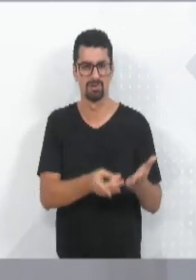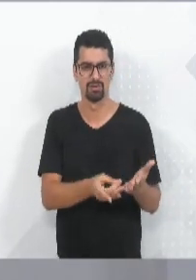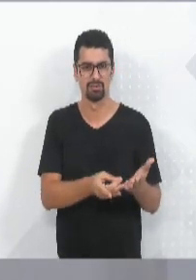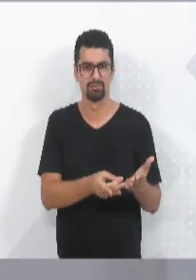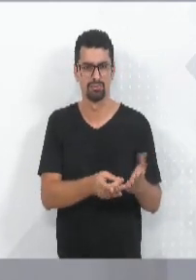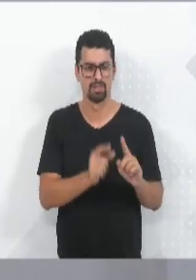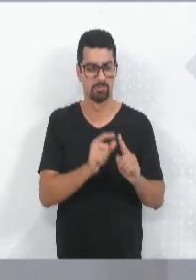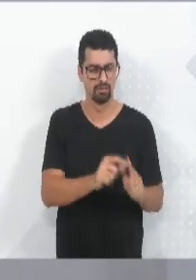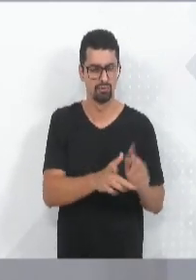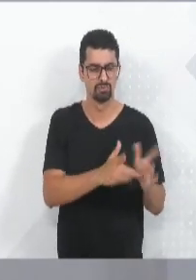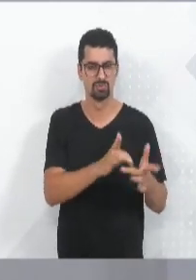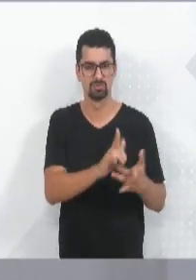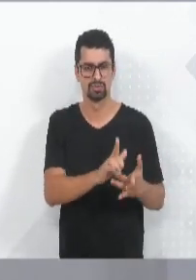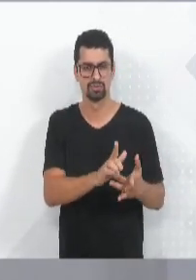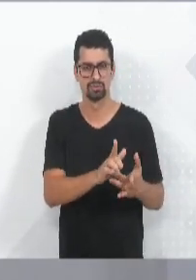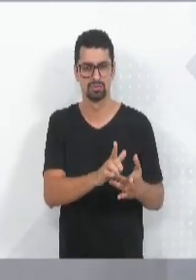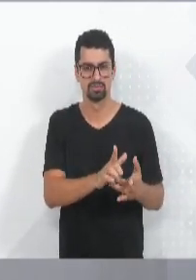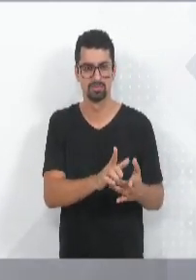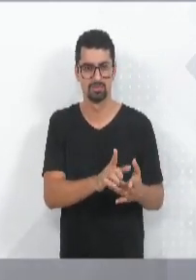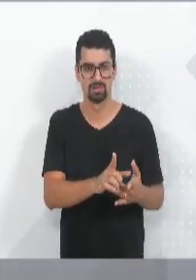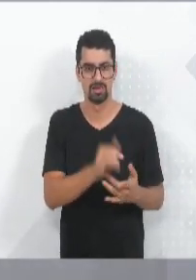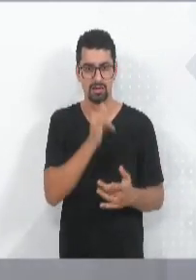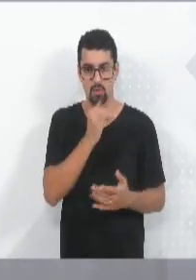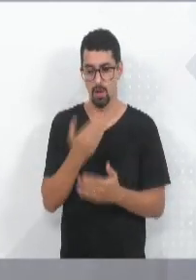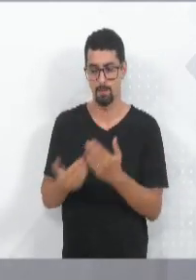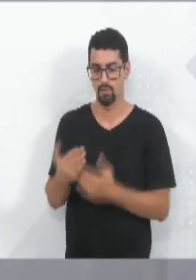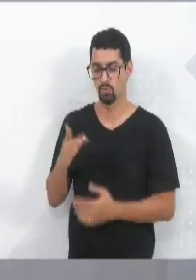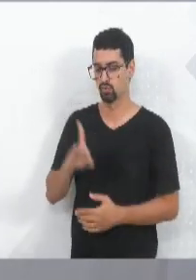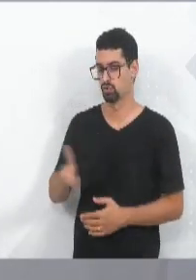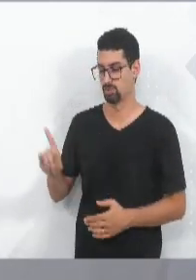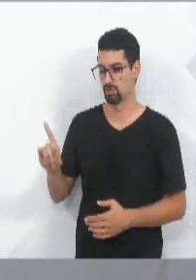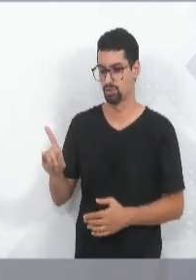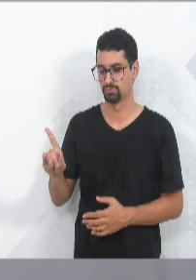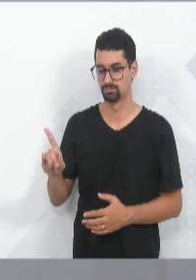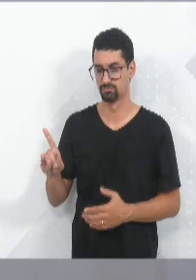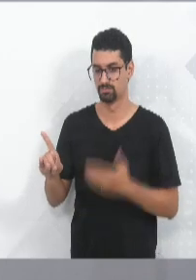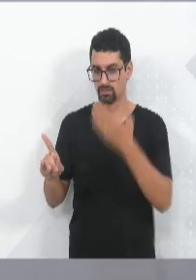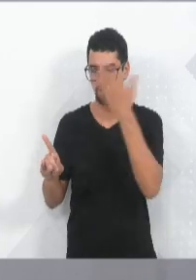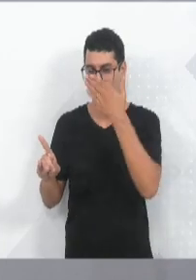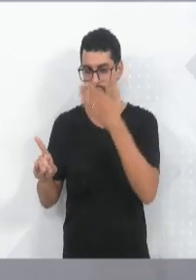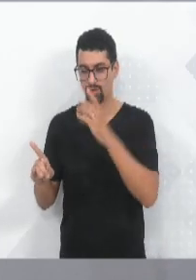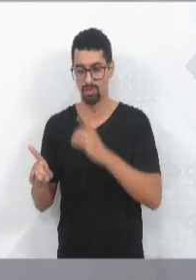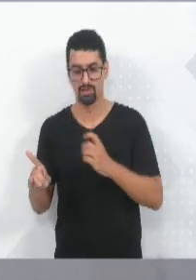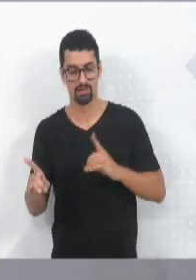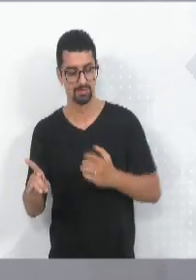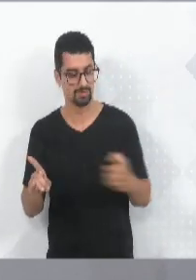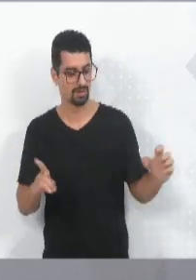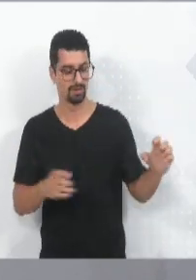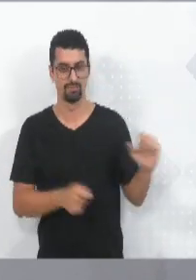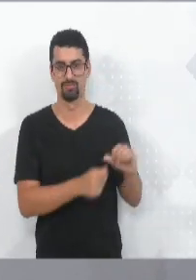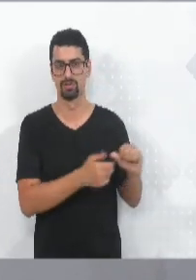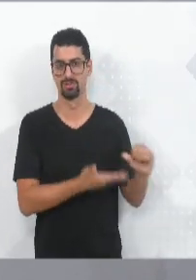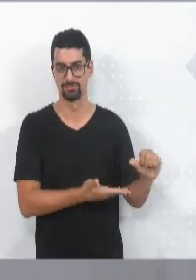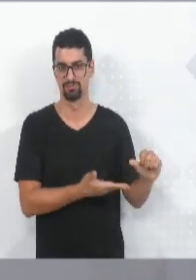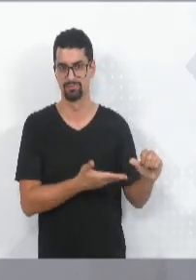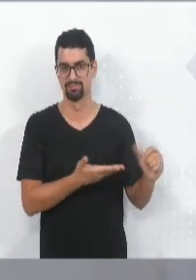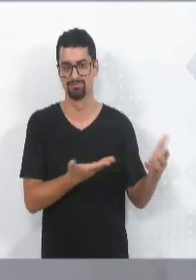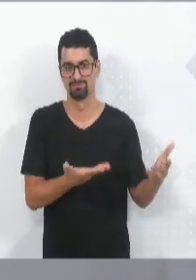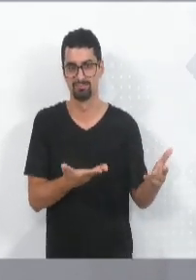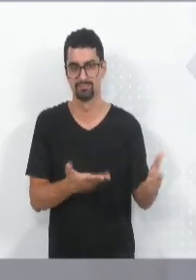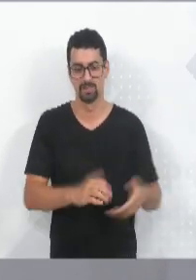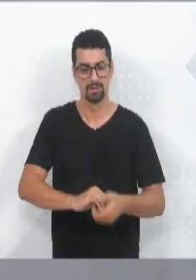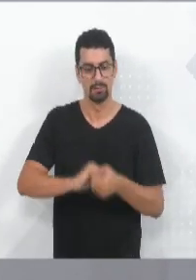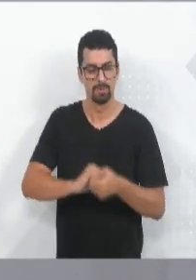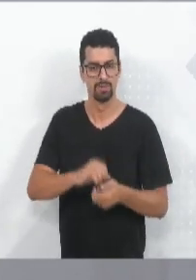Jesus Cristo quando disse que não vê a tua mão esquerda o que faz à direita Então parabéns a somar